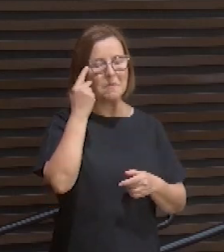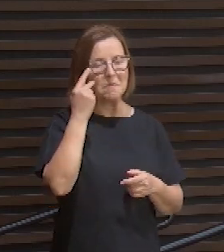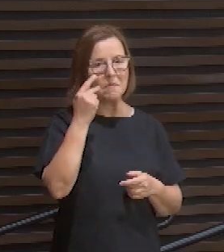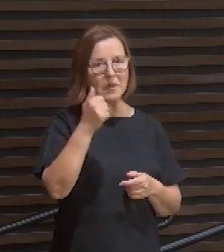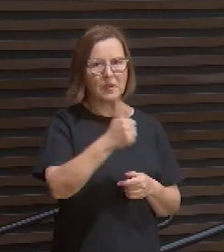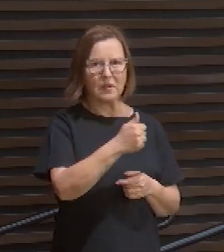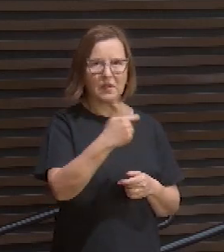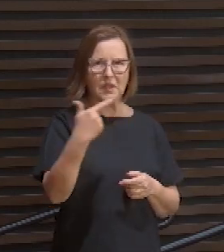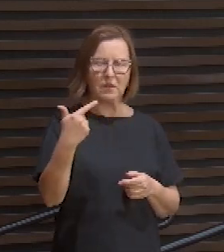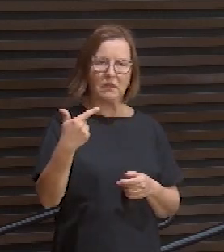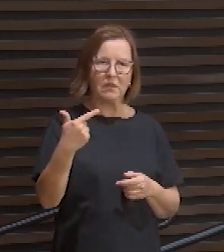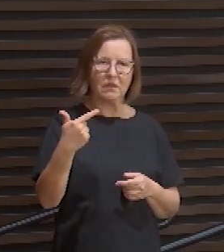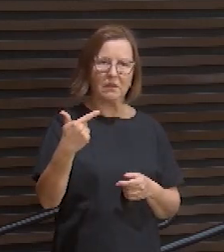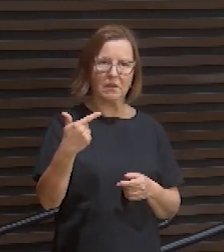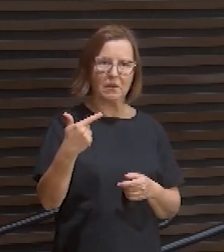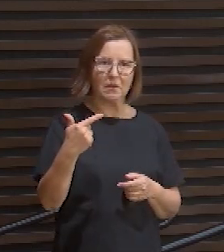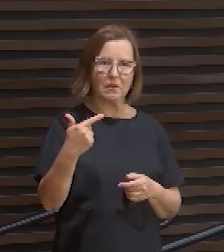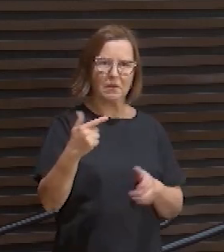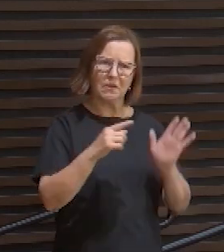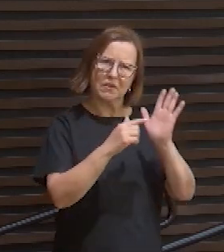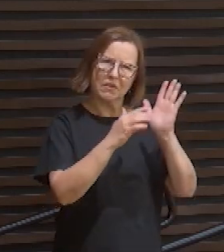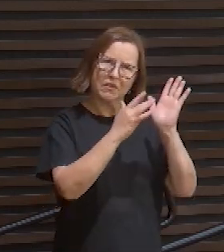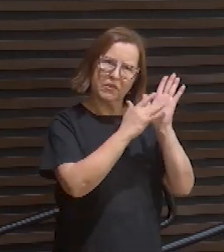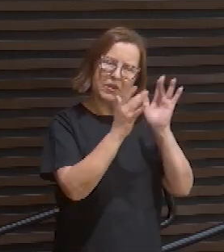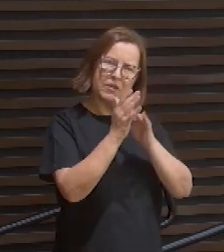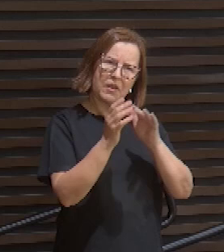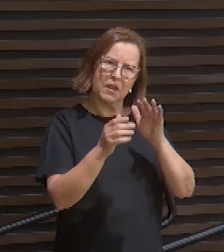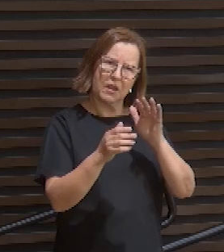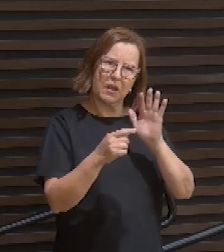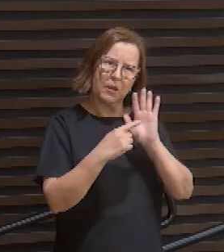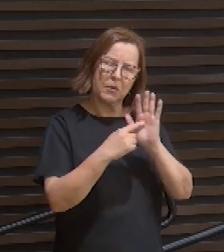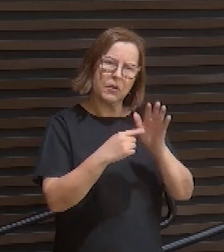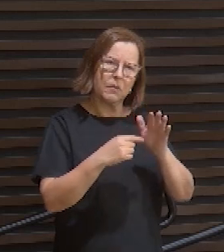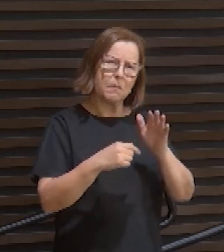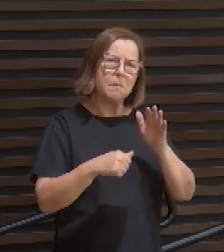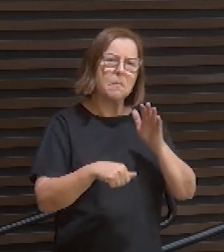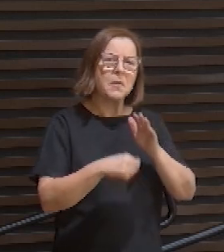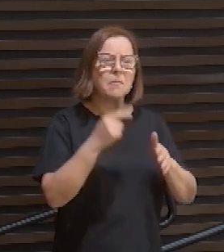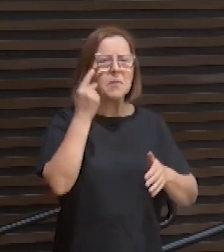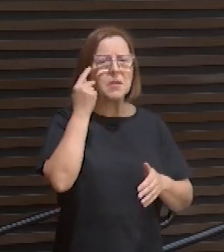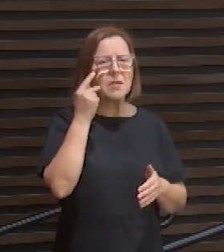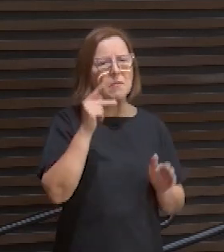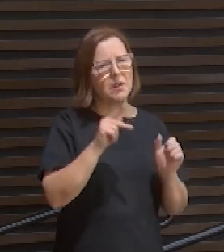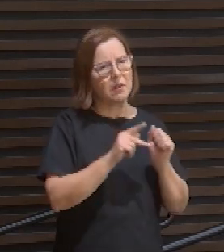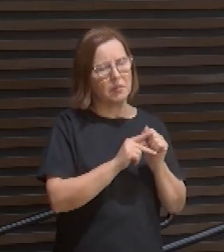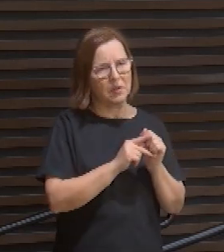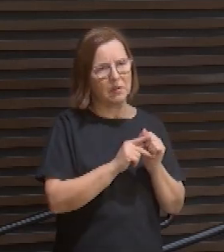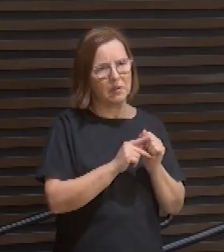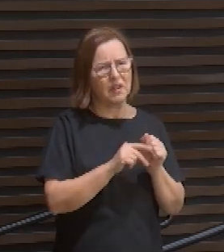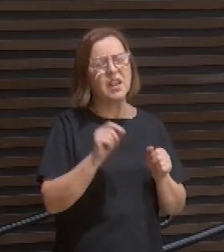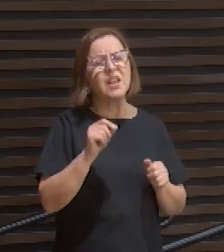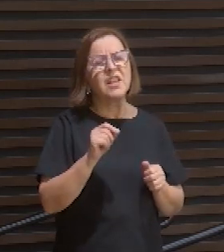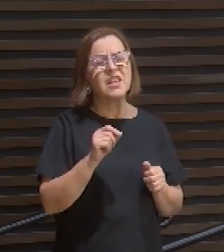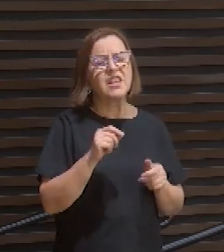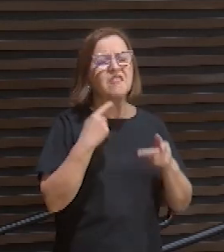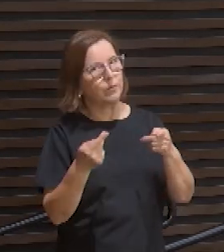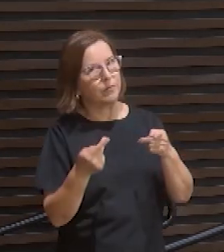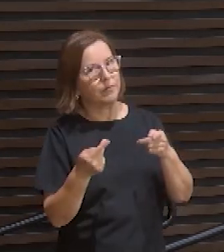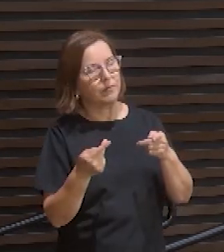Ele apareceu primeiro para Pedro. Mas quem é que negou Jesus 3 vezes? Não foi justamente o Pedrão?